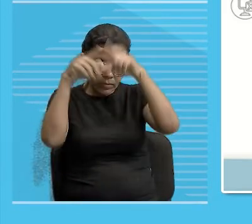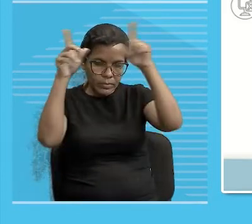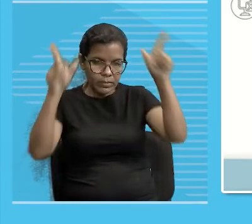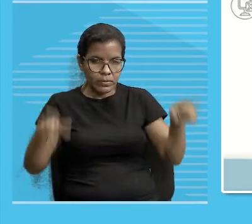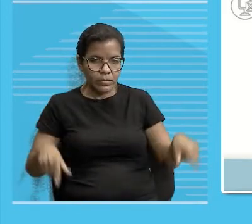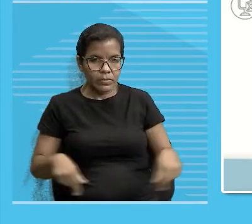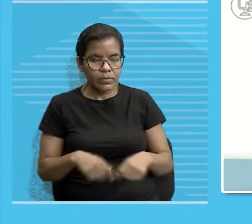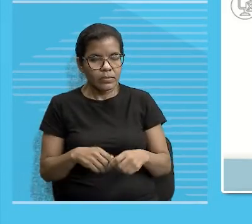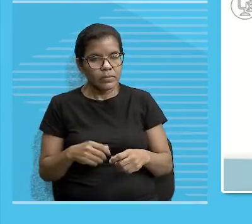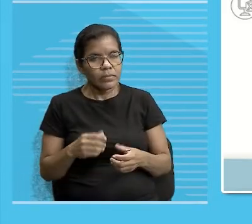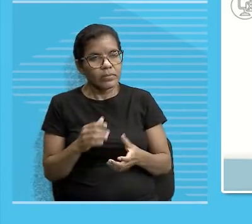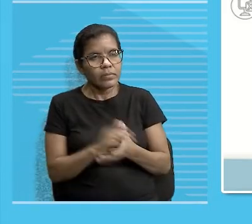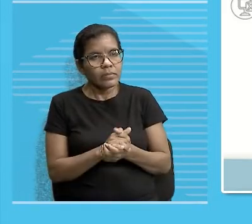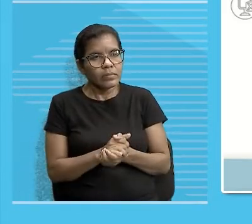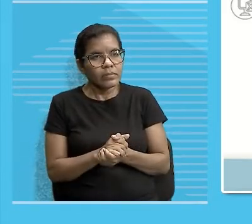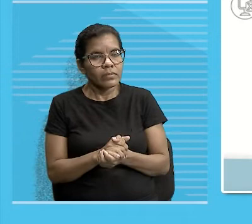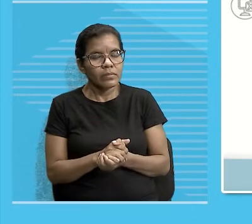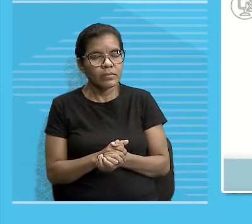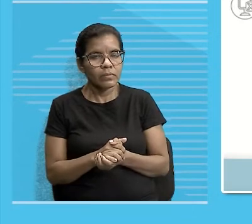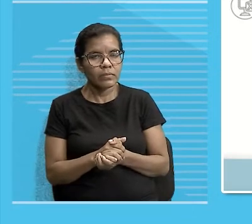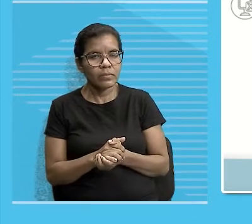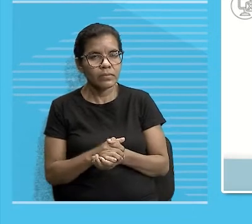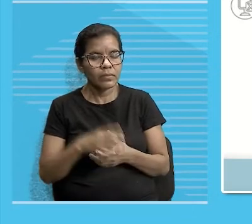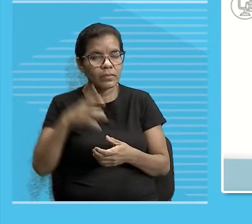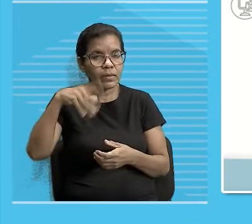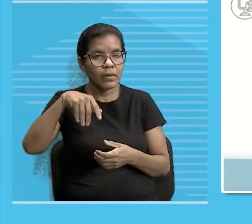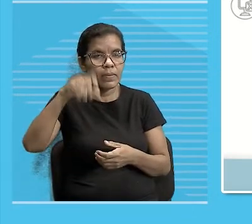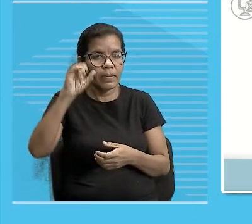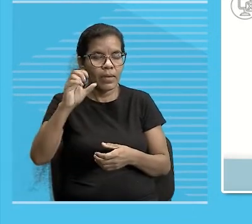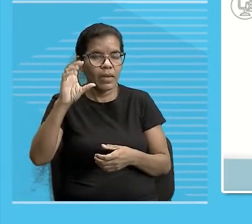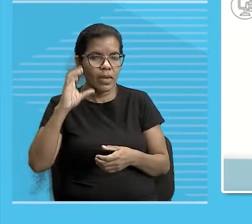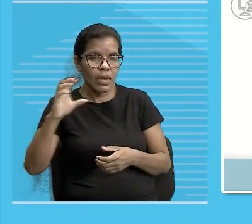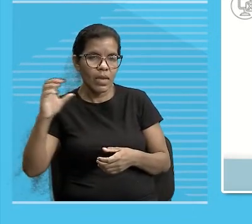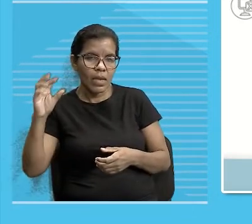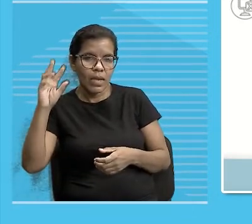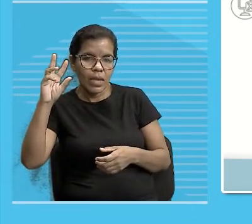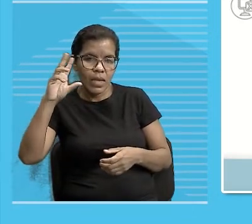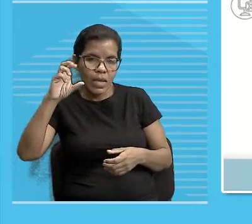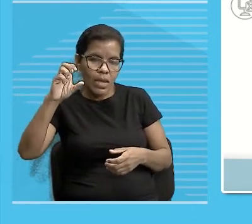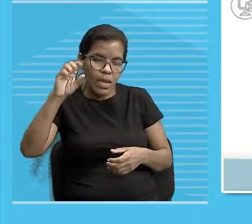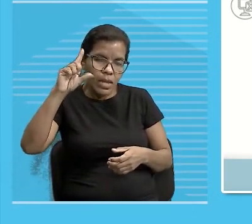querido Antônio Merisi, perdão, Michelangelo Merisi da Caravaggio.